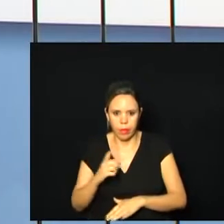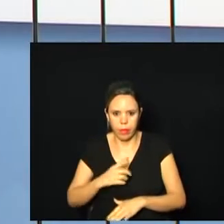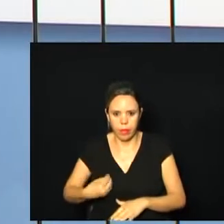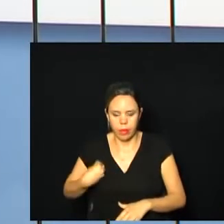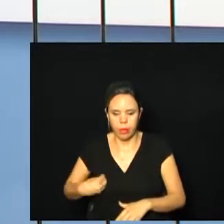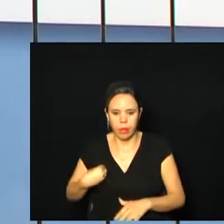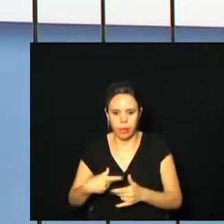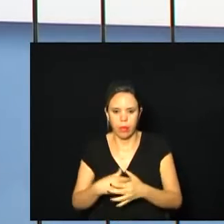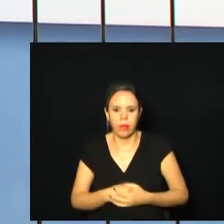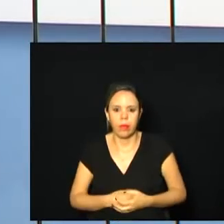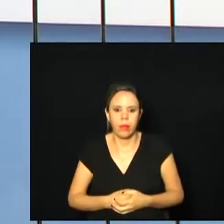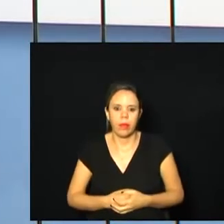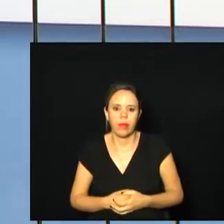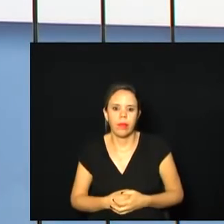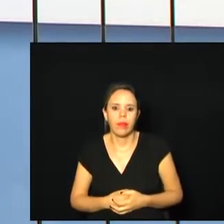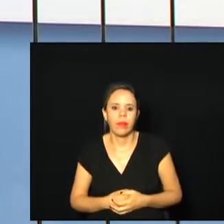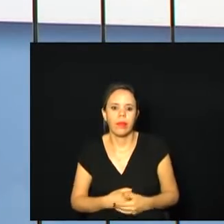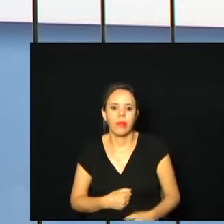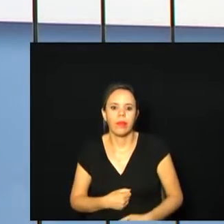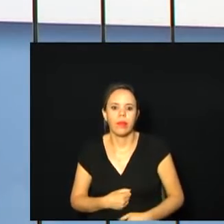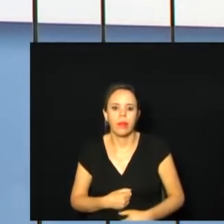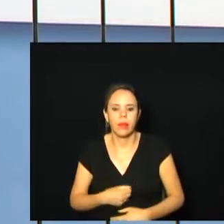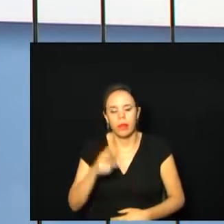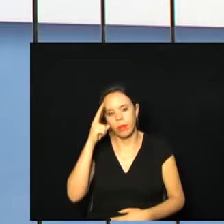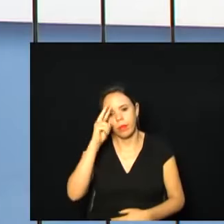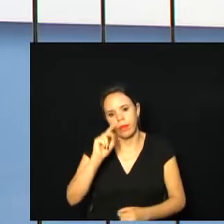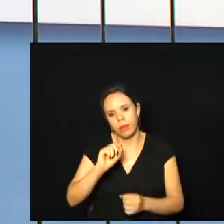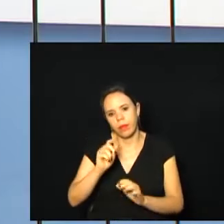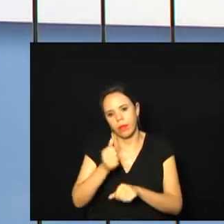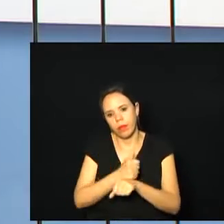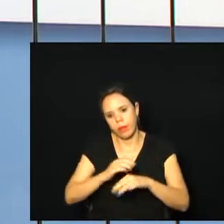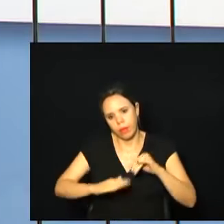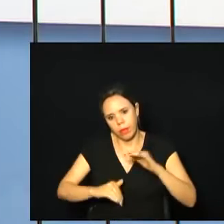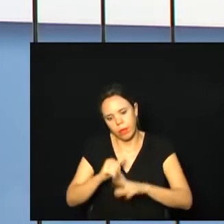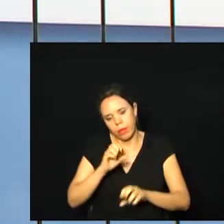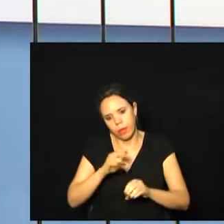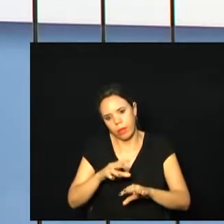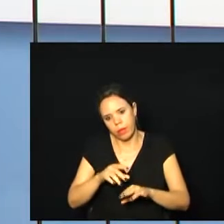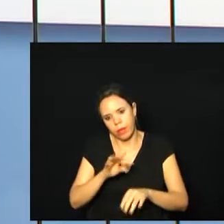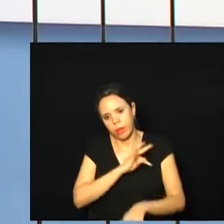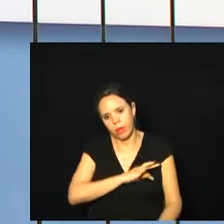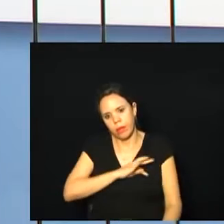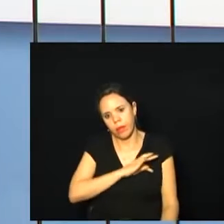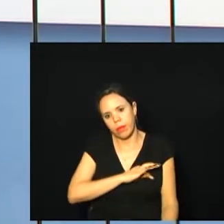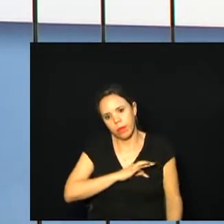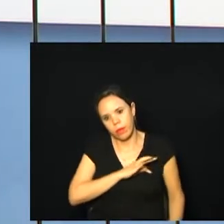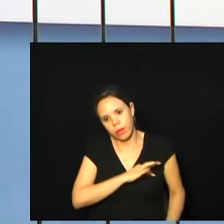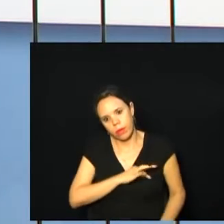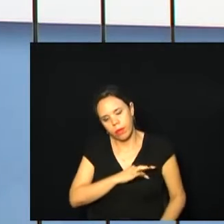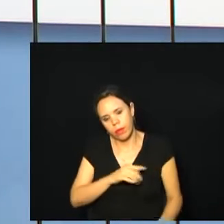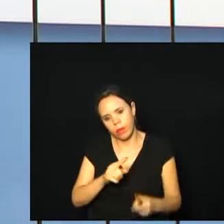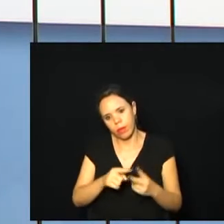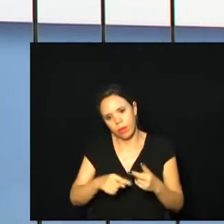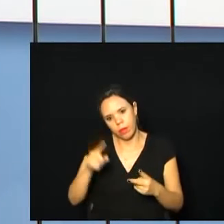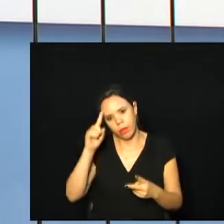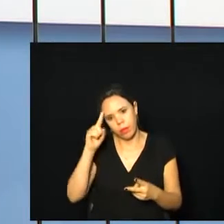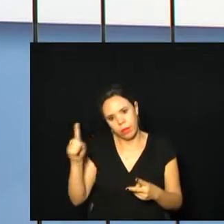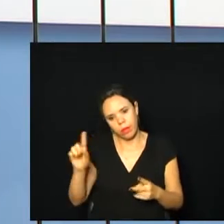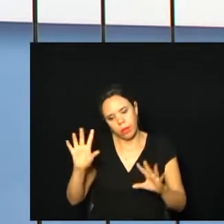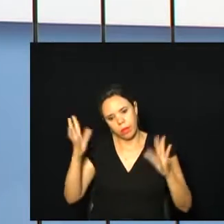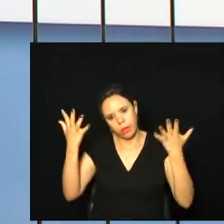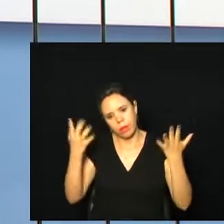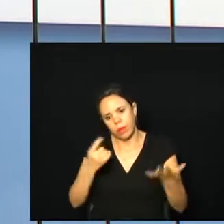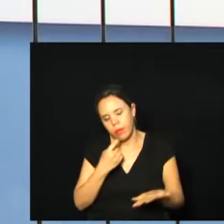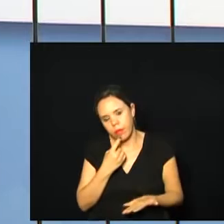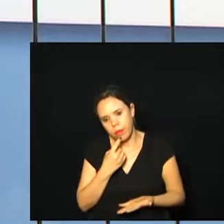da marcenaria e estarão lá. A gente lembra que são vários profissionais que vão ensinar essas técnicas nesses 2 dias. O evento acontece